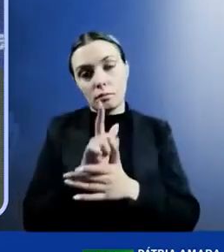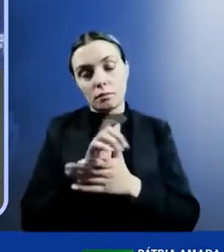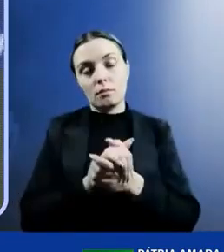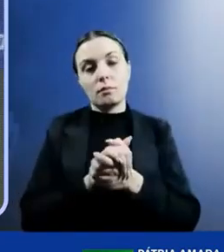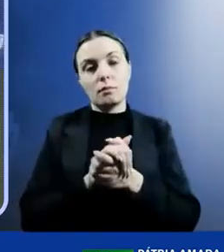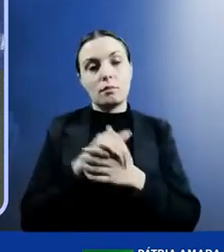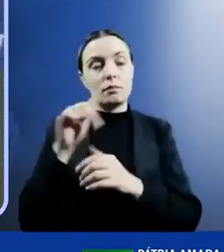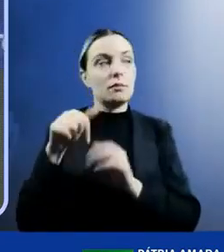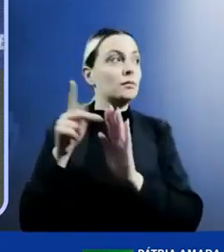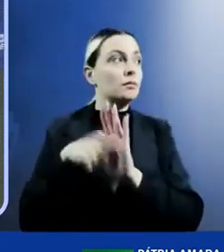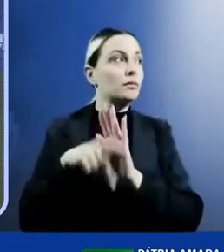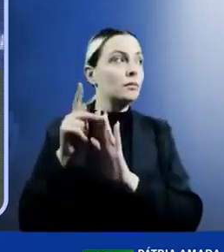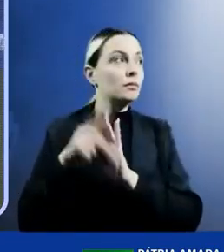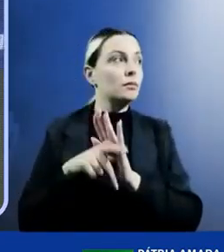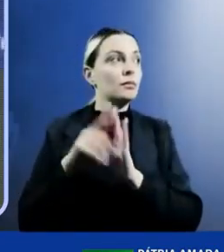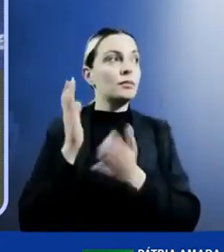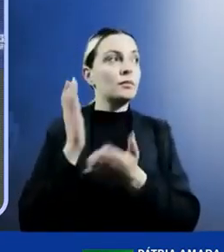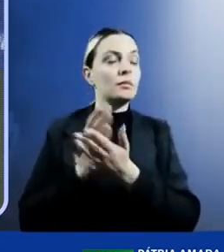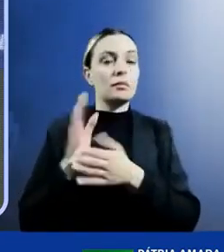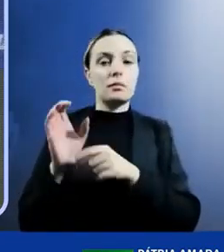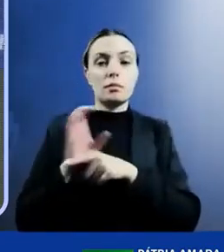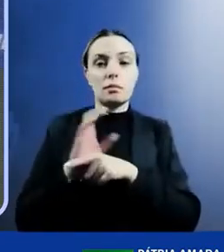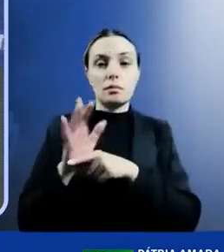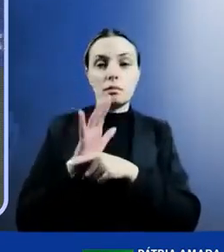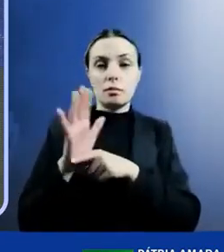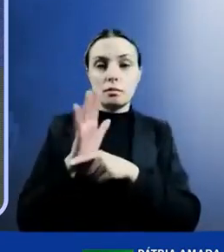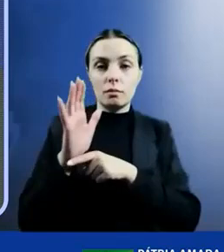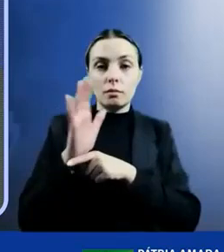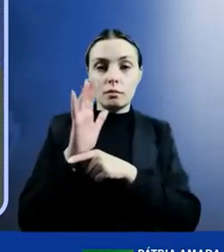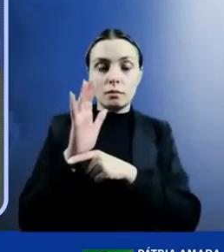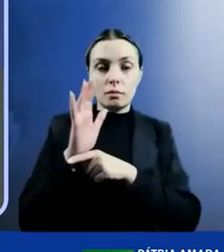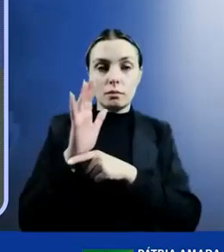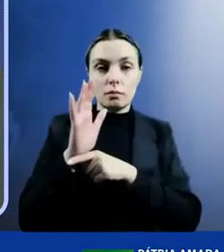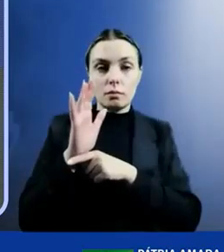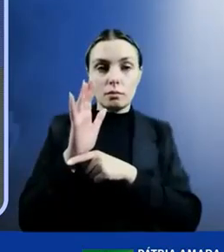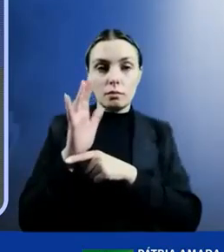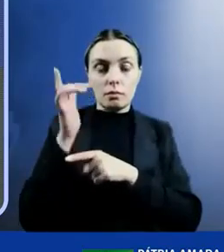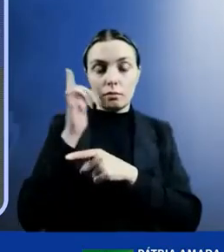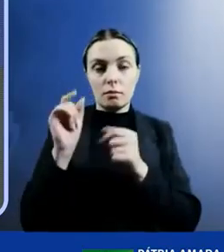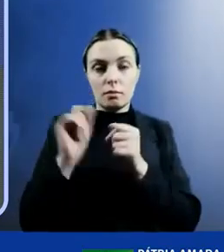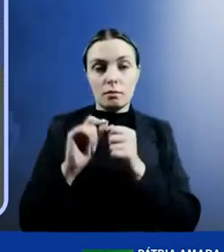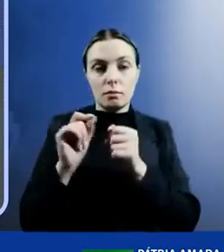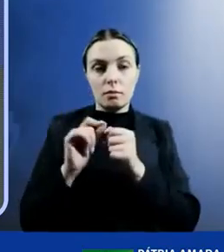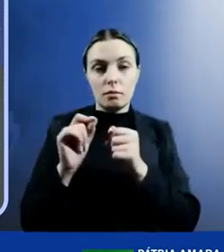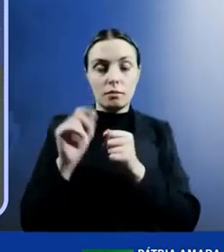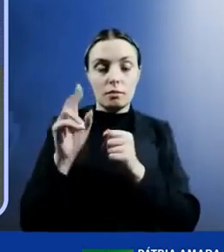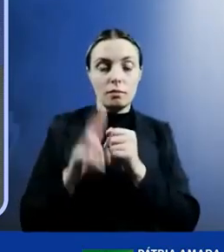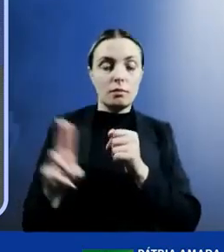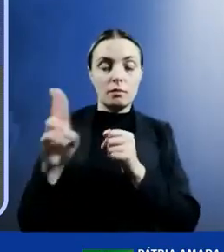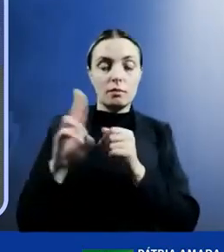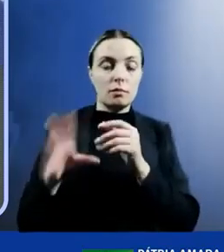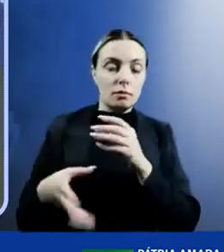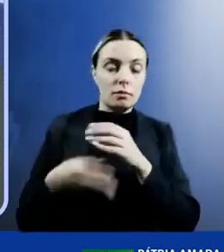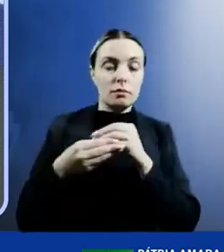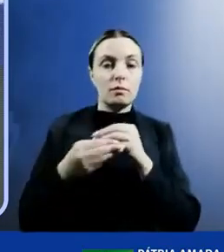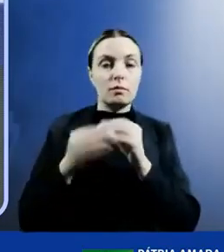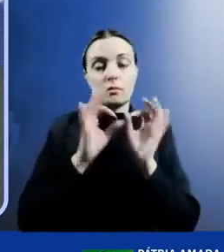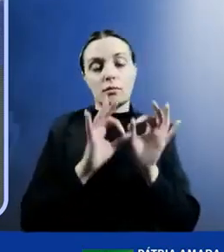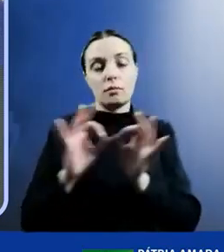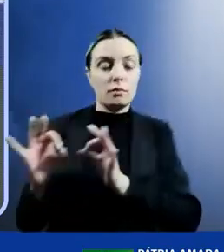de descarbonização de Pernambuco possa ser efetivado e implementado na sua integridade. Para que